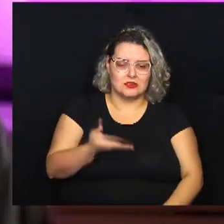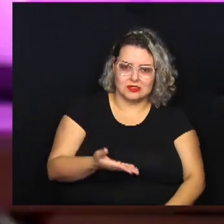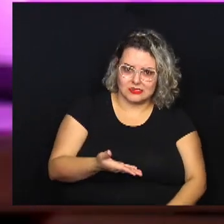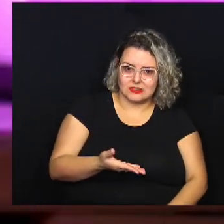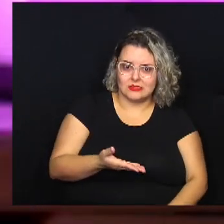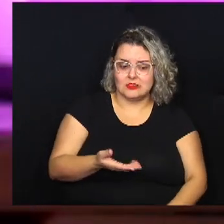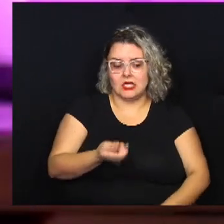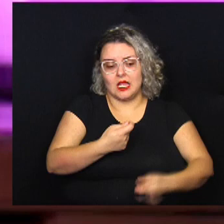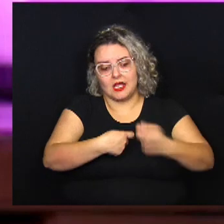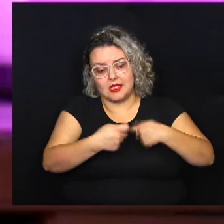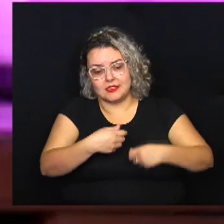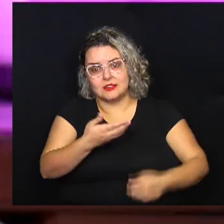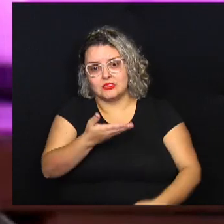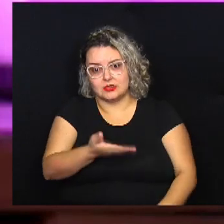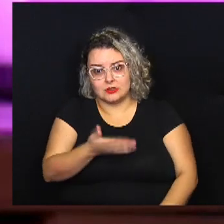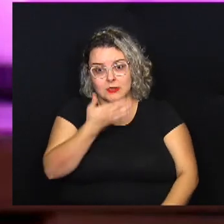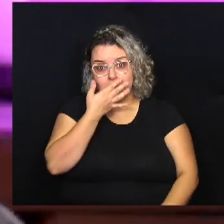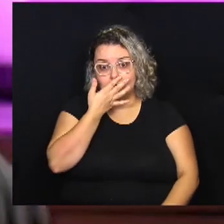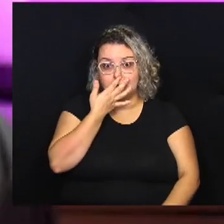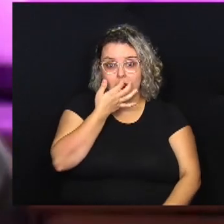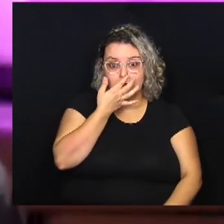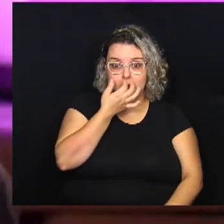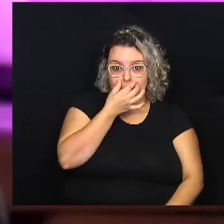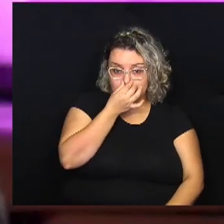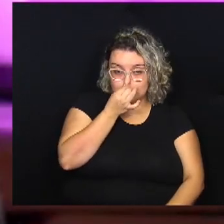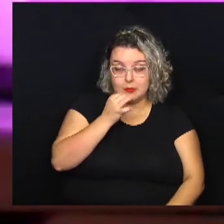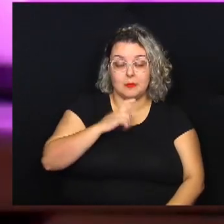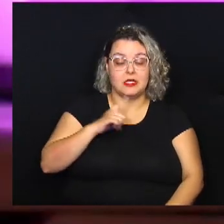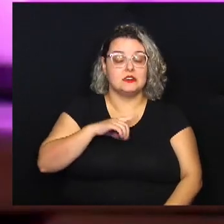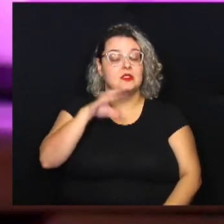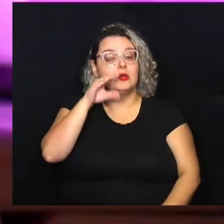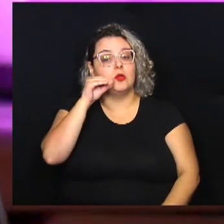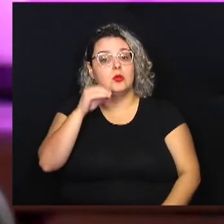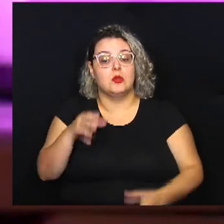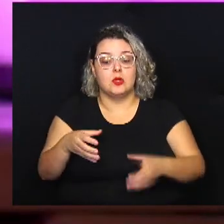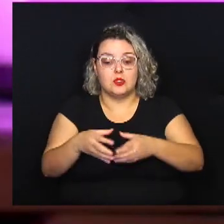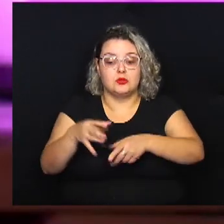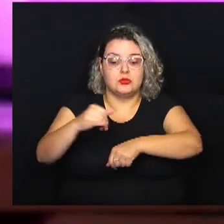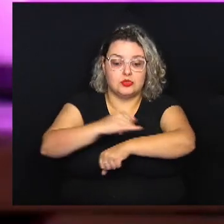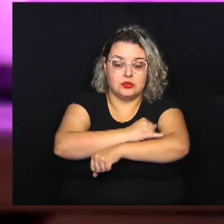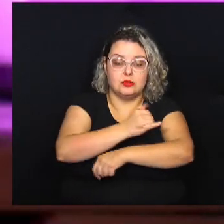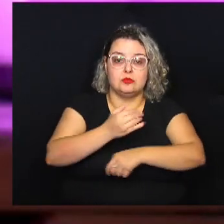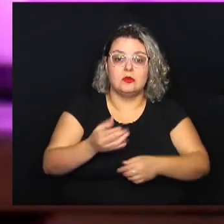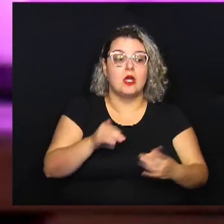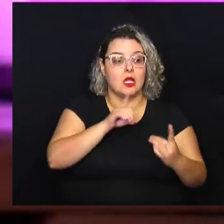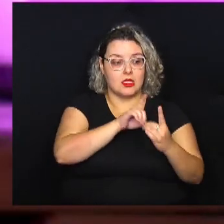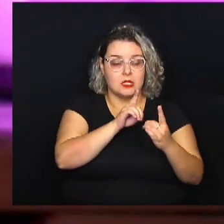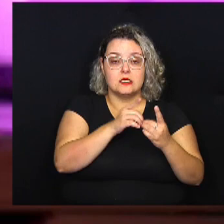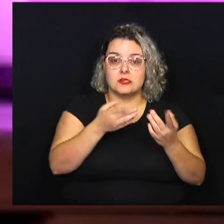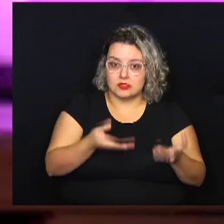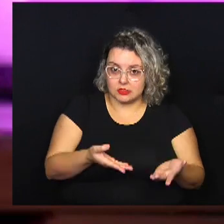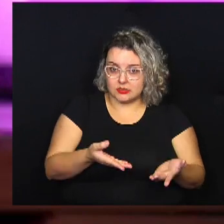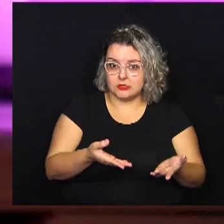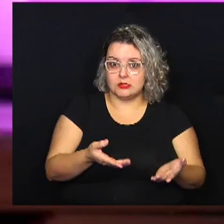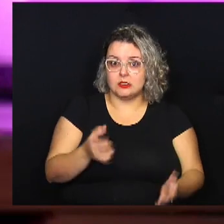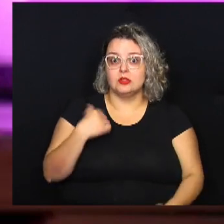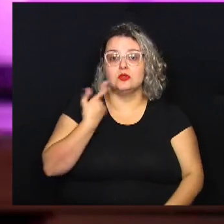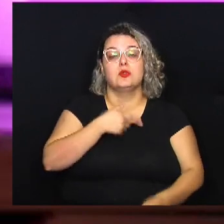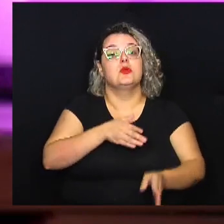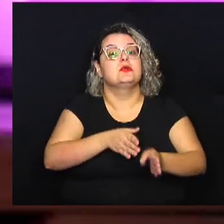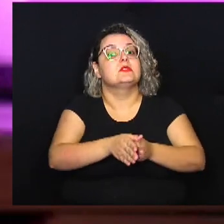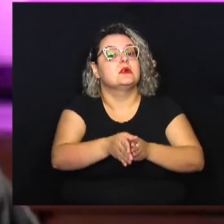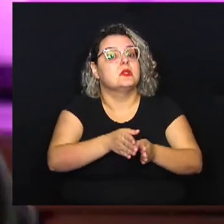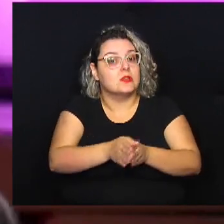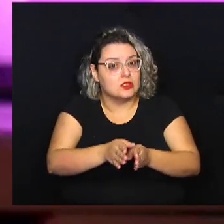parte administrativa, mas em havendo um funcionário da companhia para prestar esse atendimento, a gente recomenda que ela